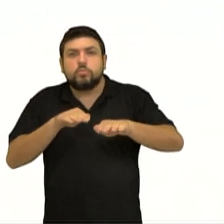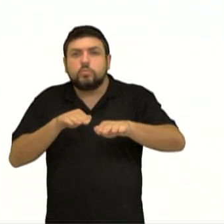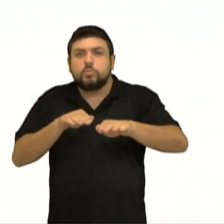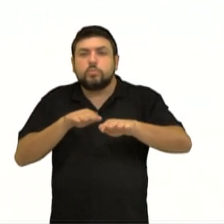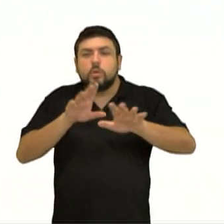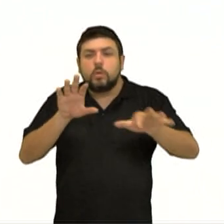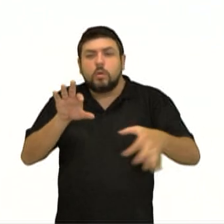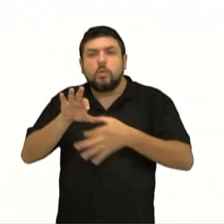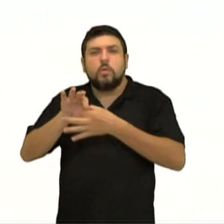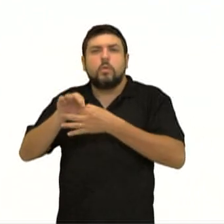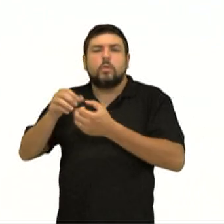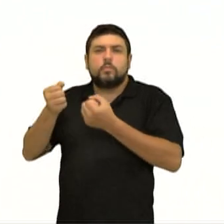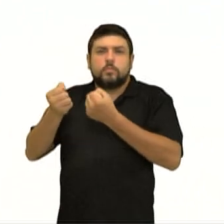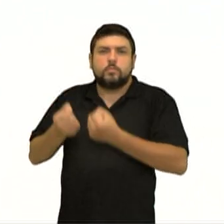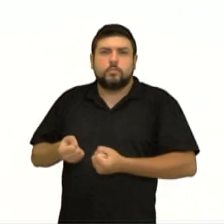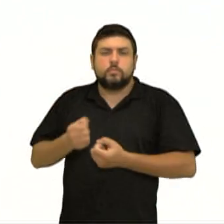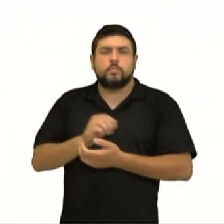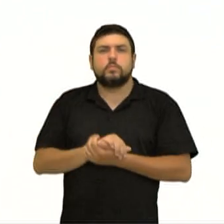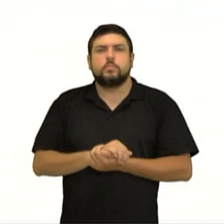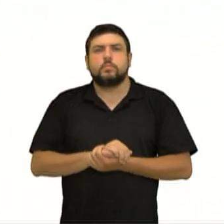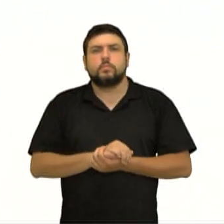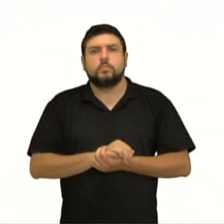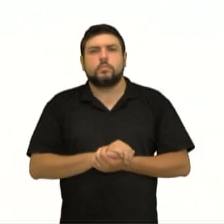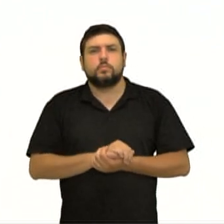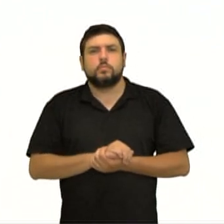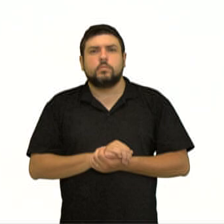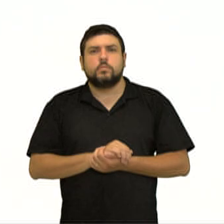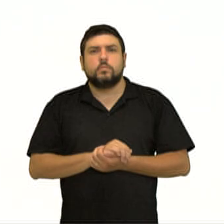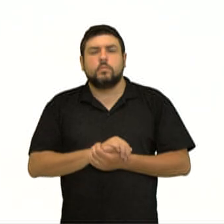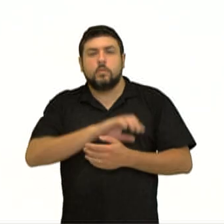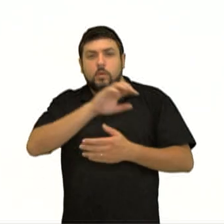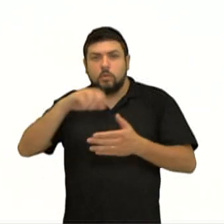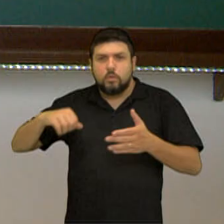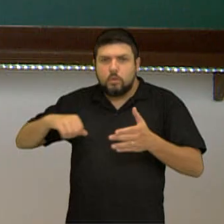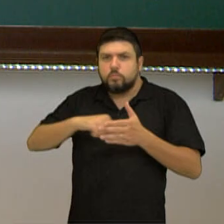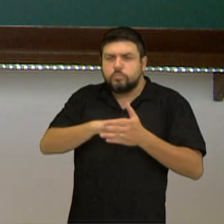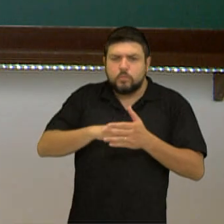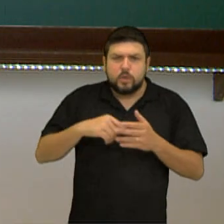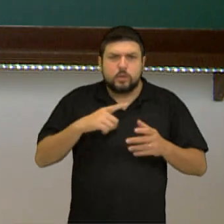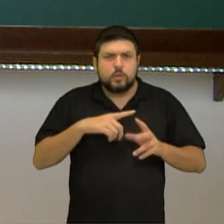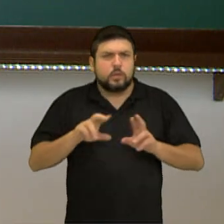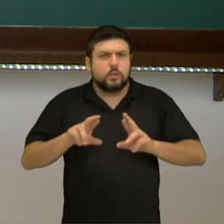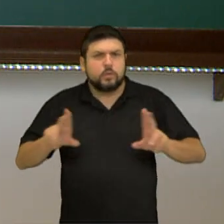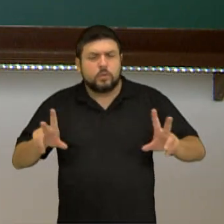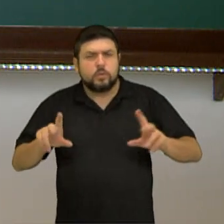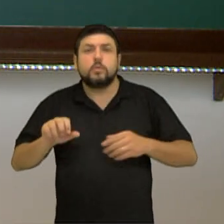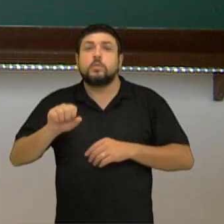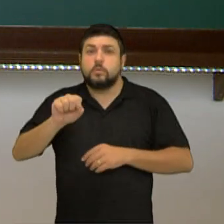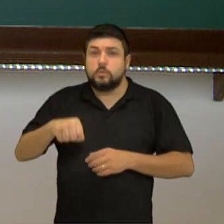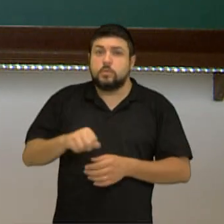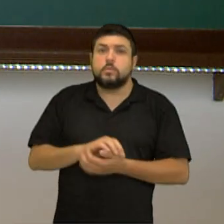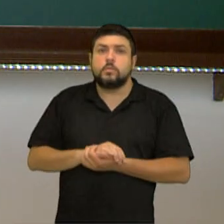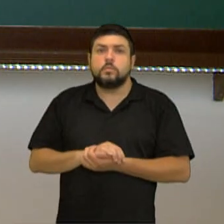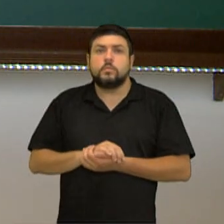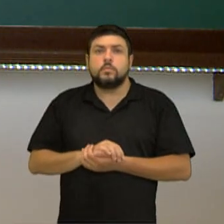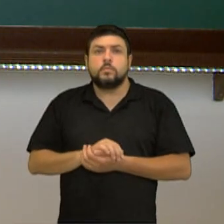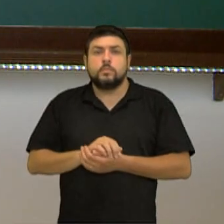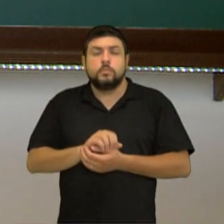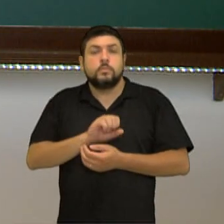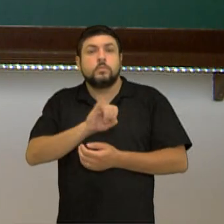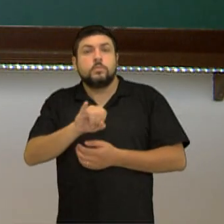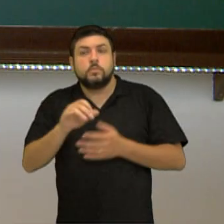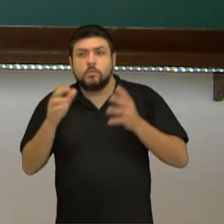entre a velocidade dos veículos e o impacto? Sim. Se você for analisar, se um caminhão estiver com uma velocidade